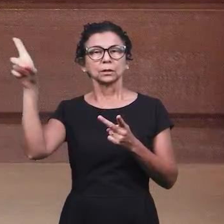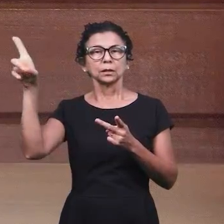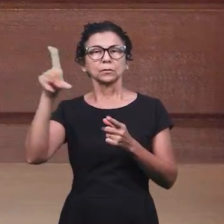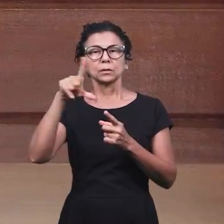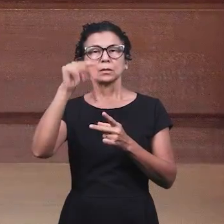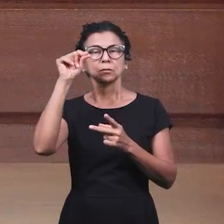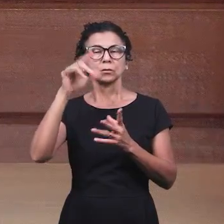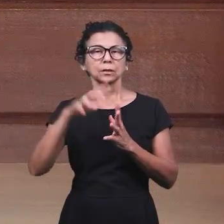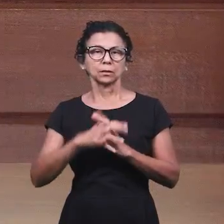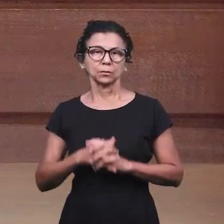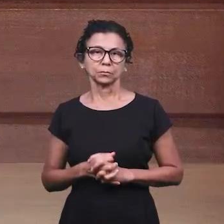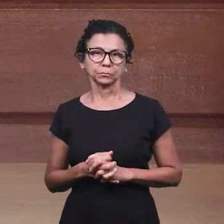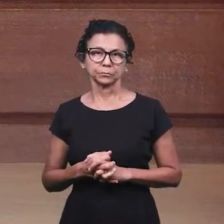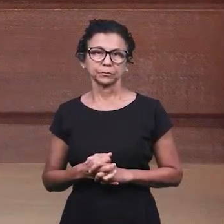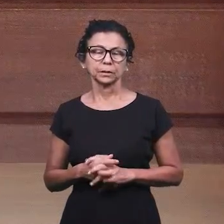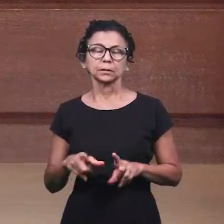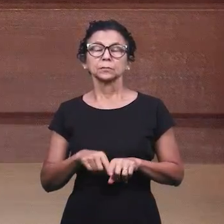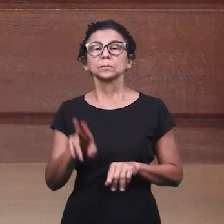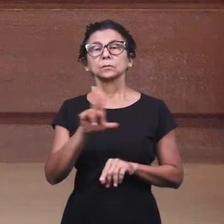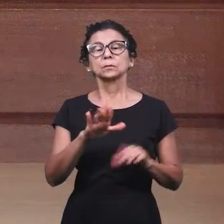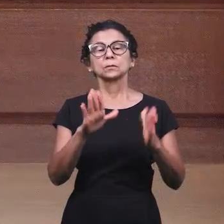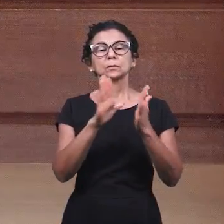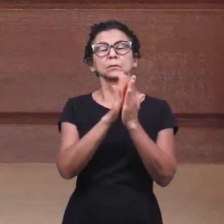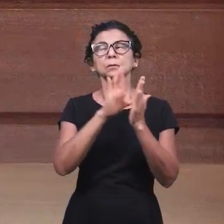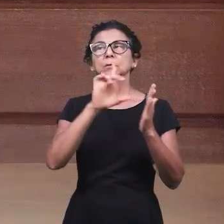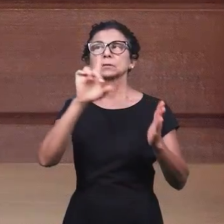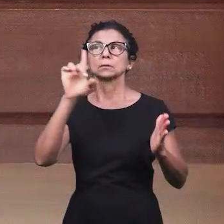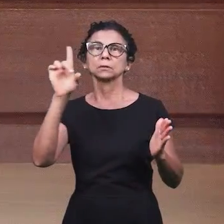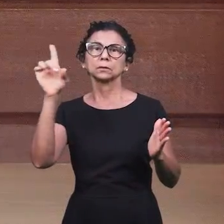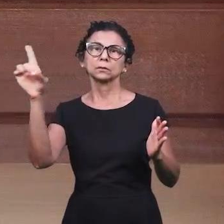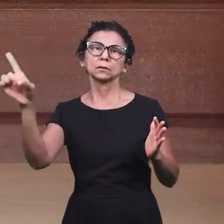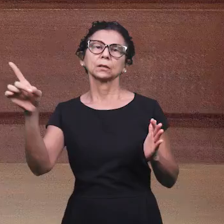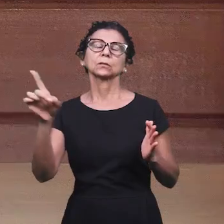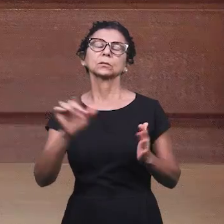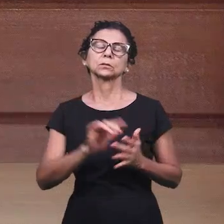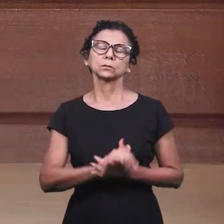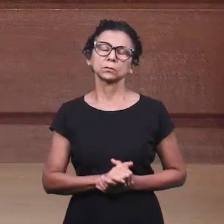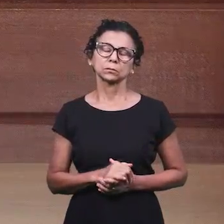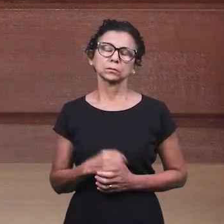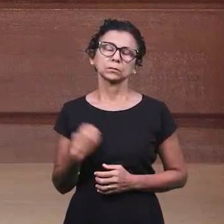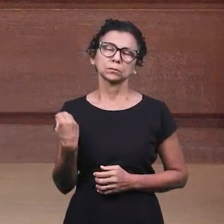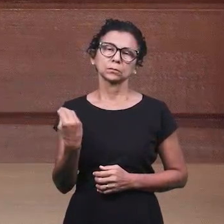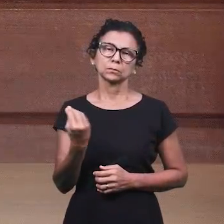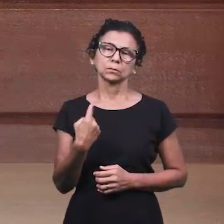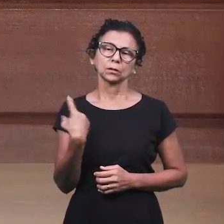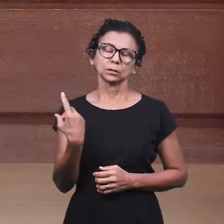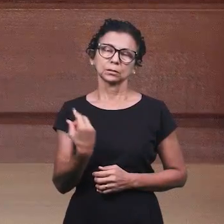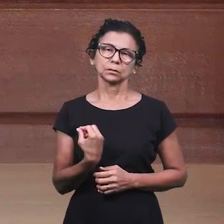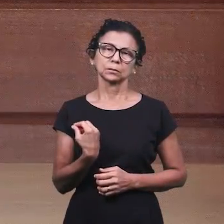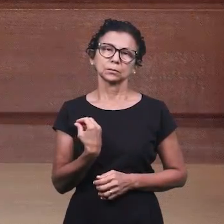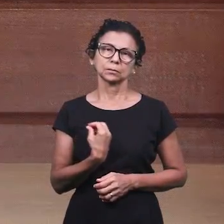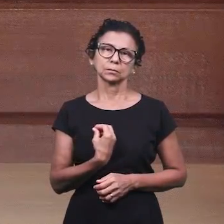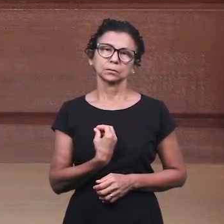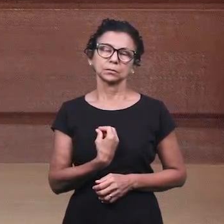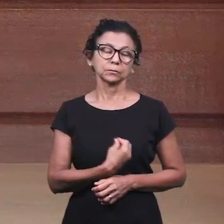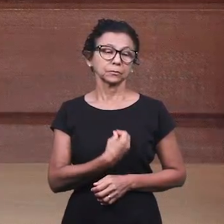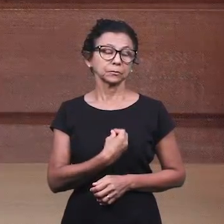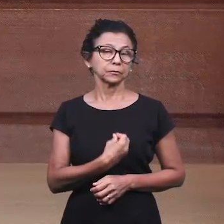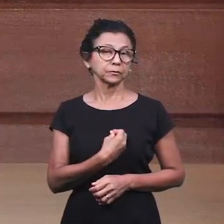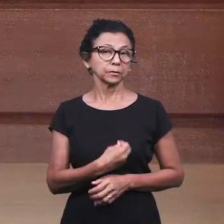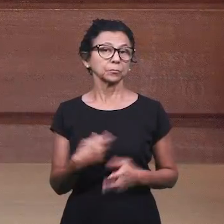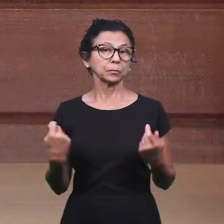outro elemento, é o clamor pelo sangue, é a fé. O terceiro aqui é o capacete da salvação. É o